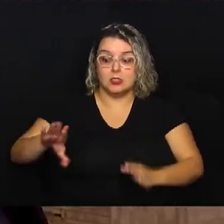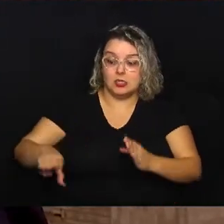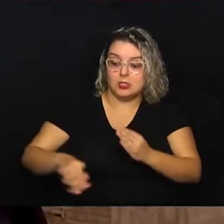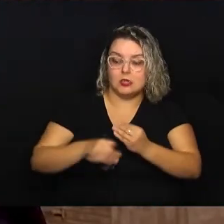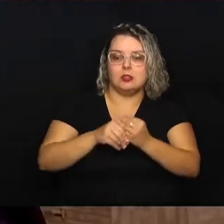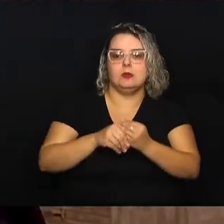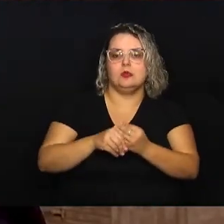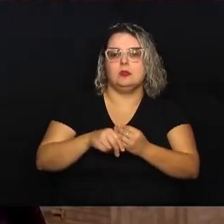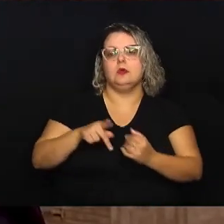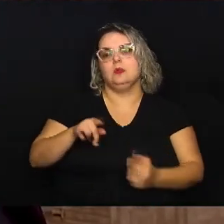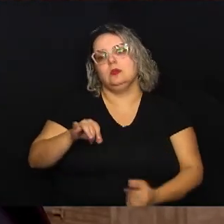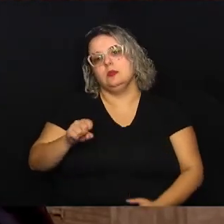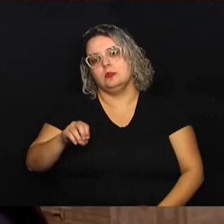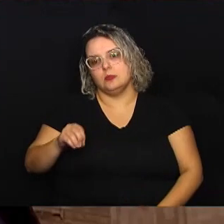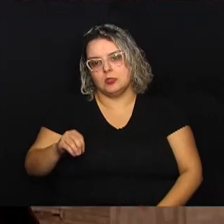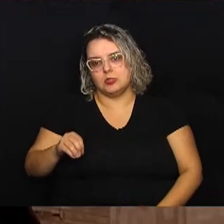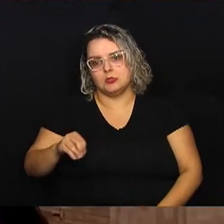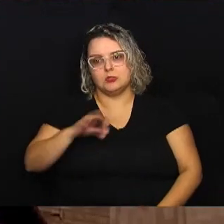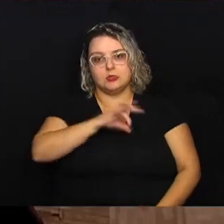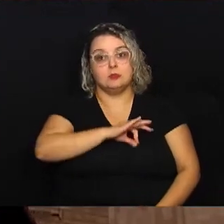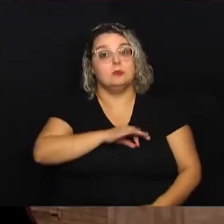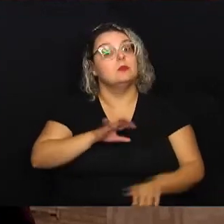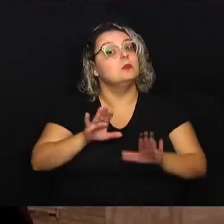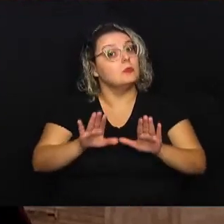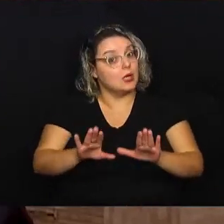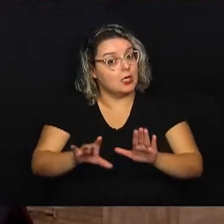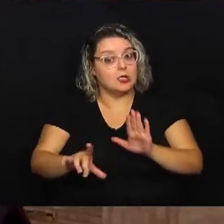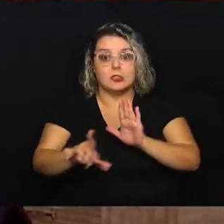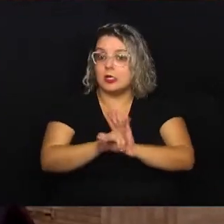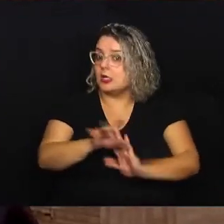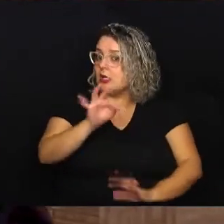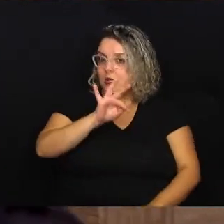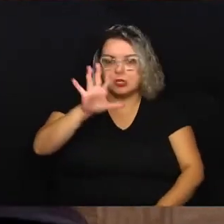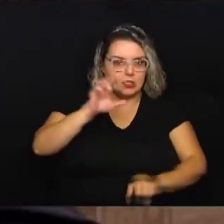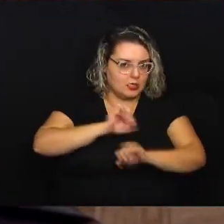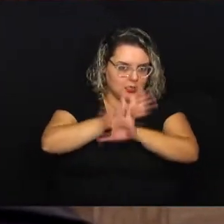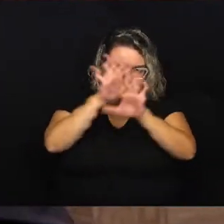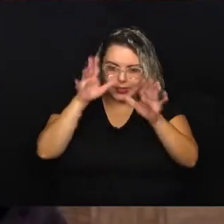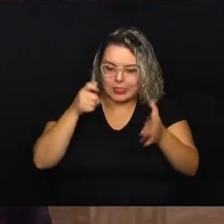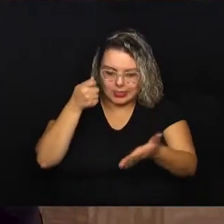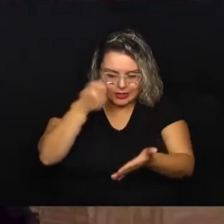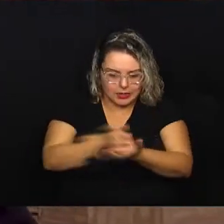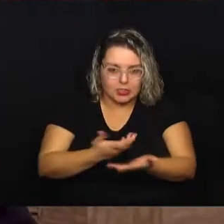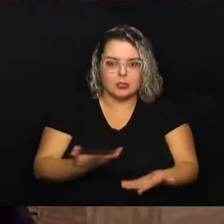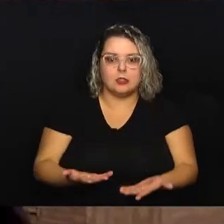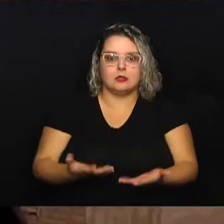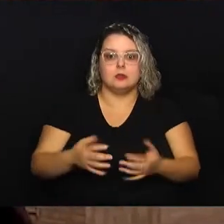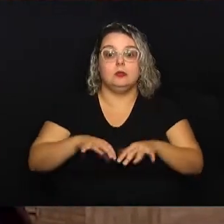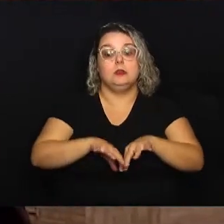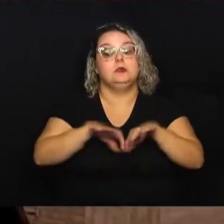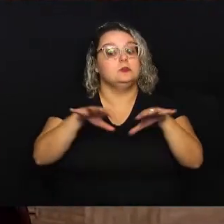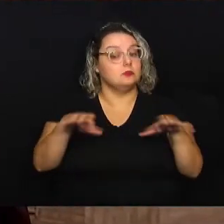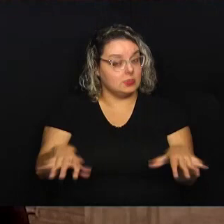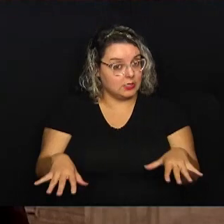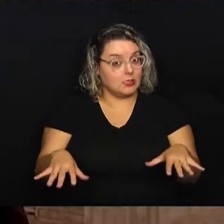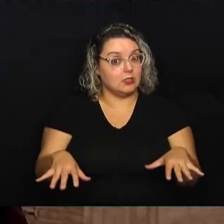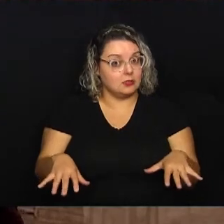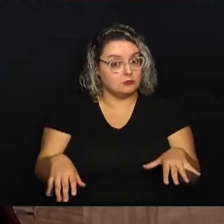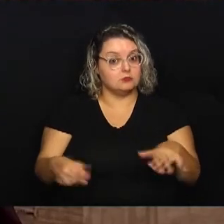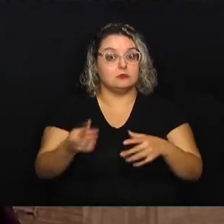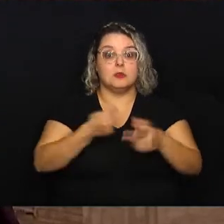do piso salarial. Porém, a lei federal ela é muito precisa em separar isso e o